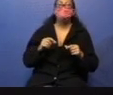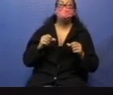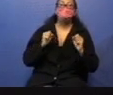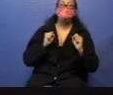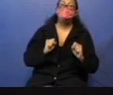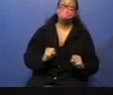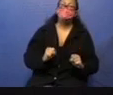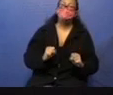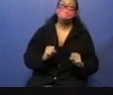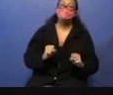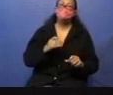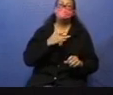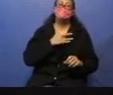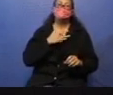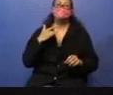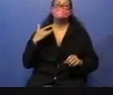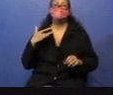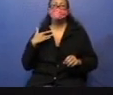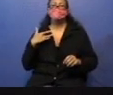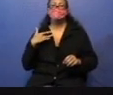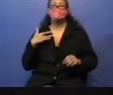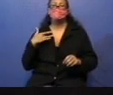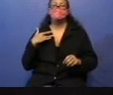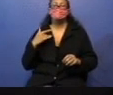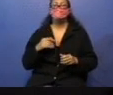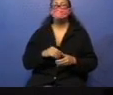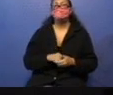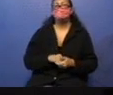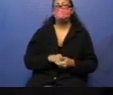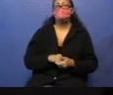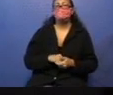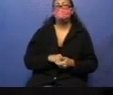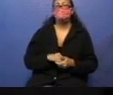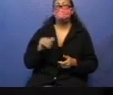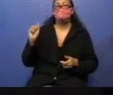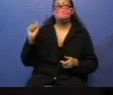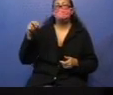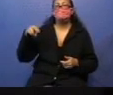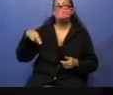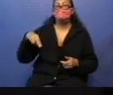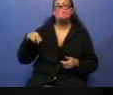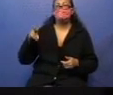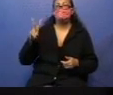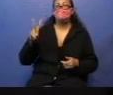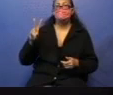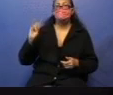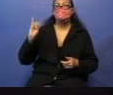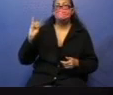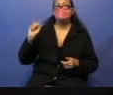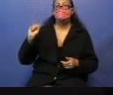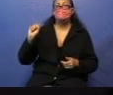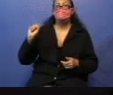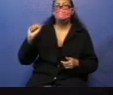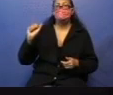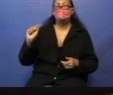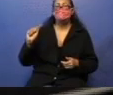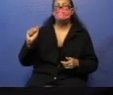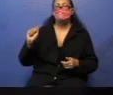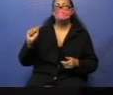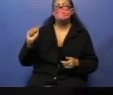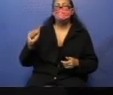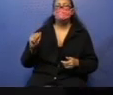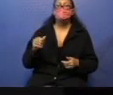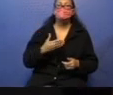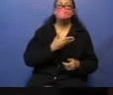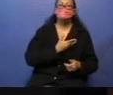possam afetar a saúde da população brasileira. Então, a Anvisa é um órgão do governo, por